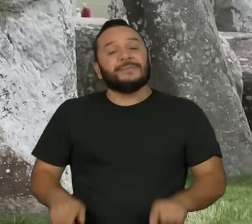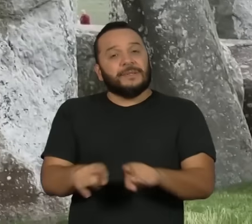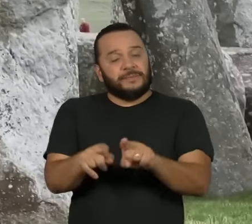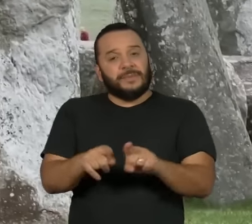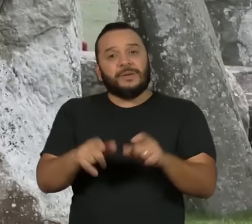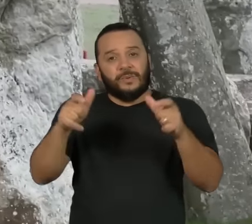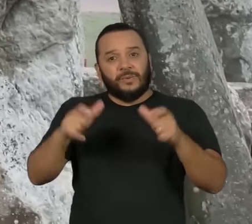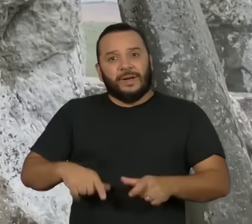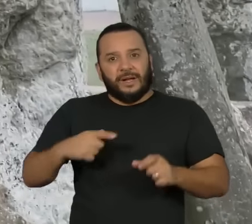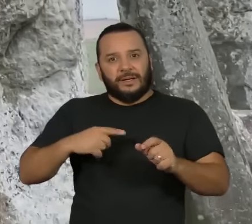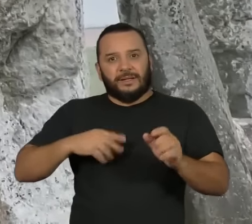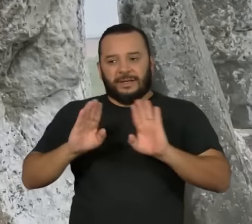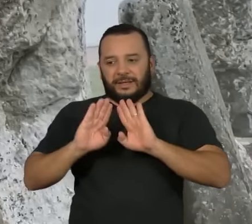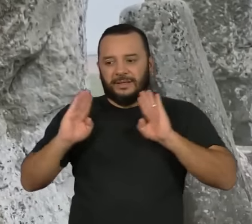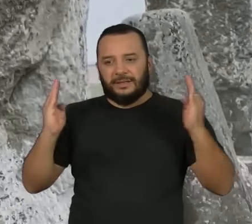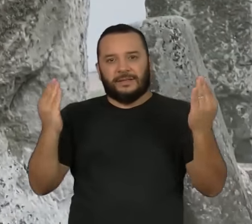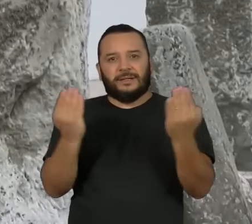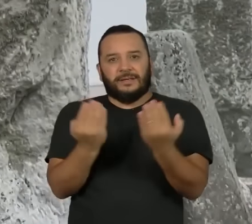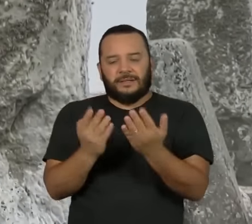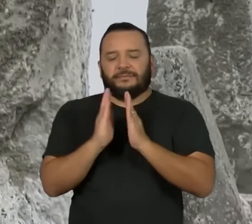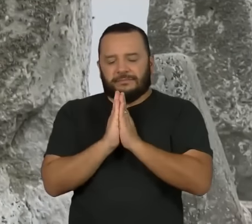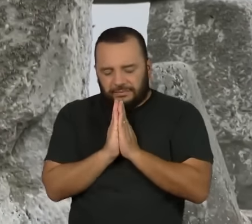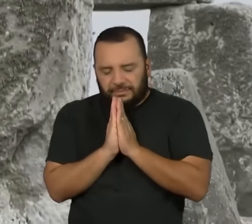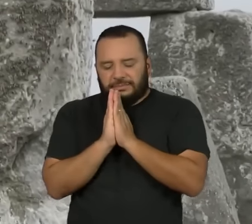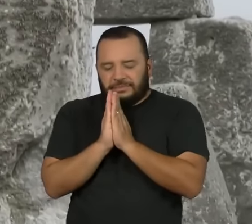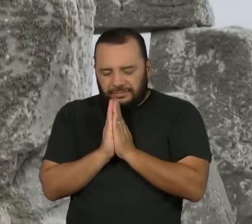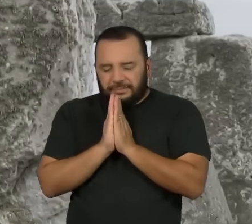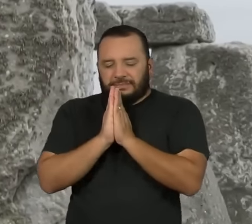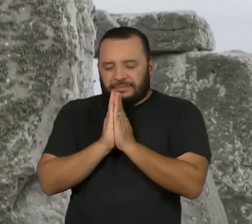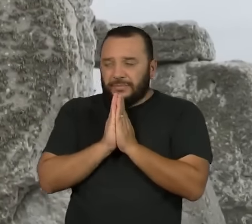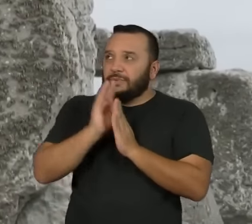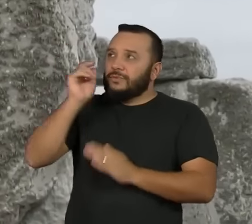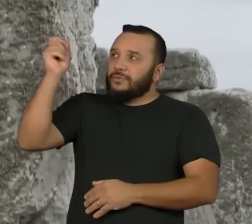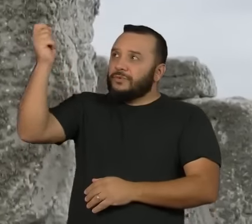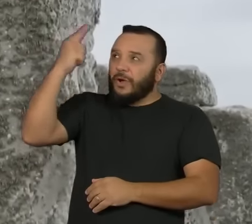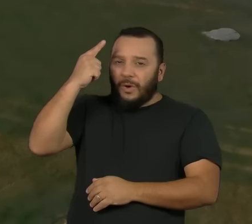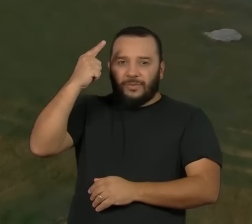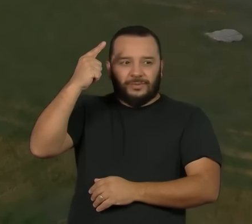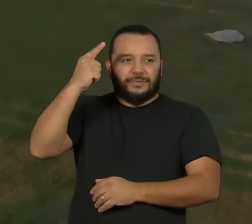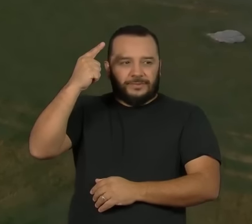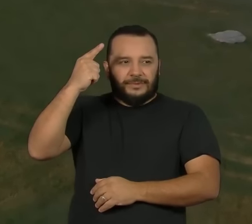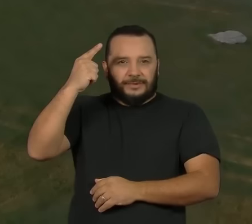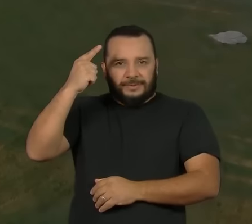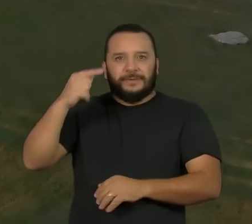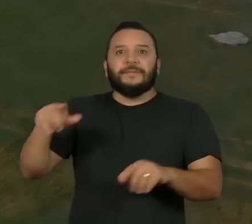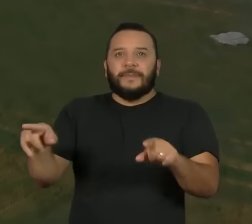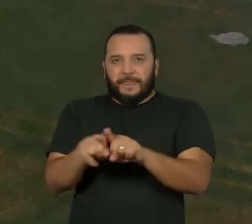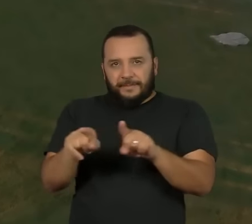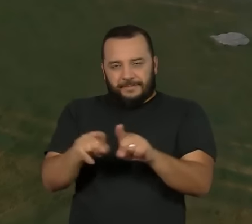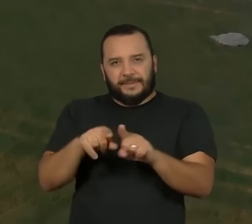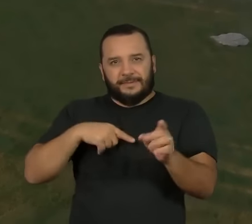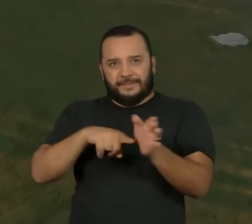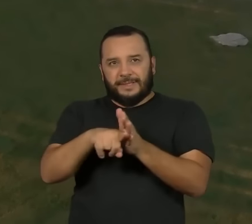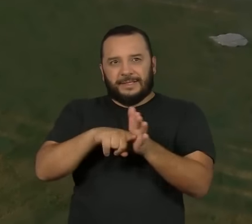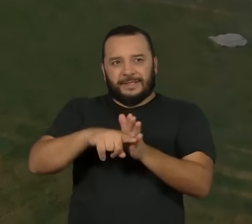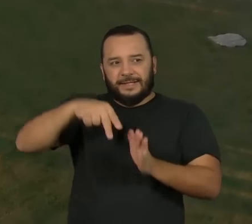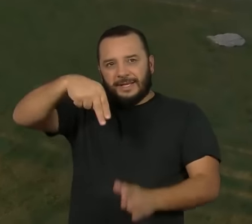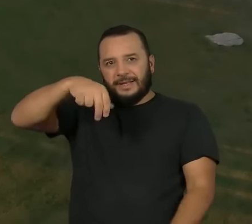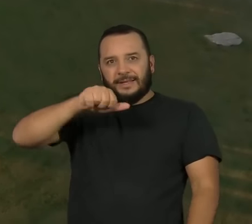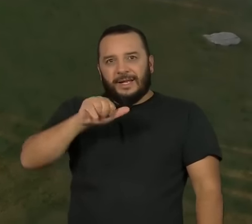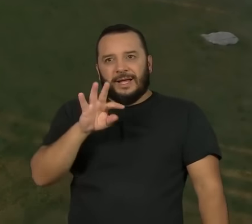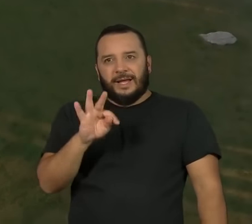para a realização de cultos a uma divindade solar. Uma nova pesquisa, publicada na revista Nature, lança mais